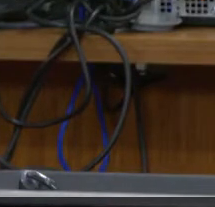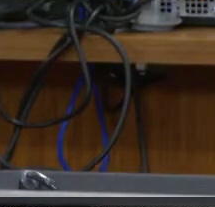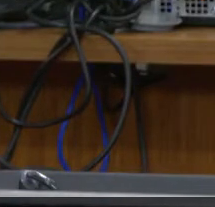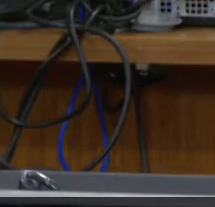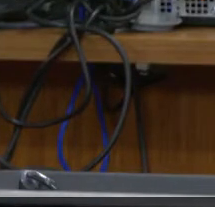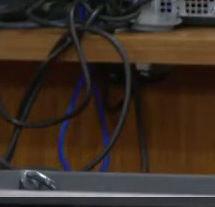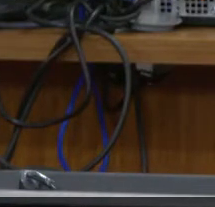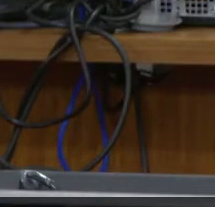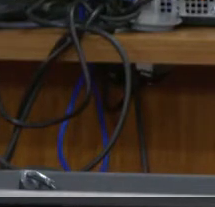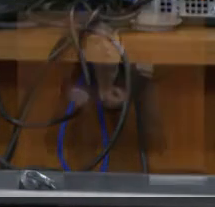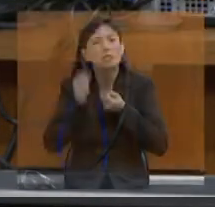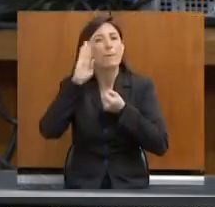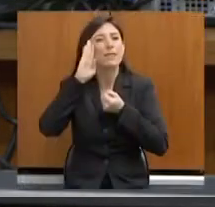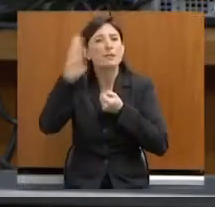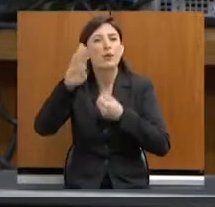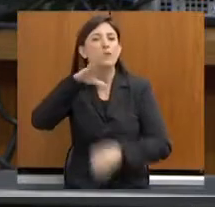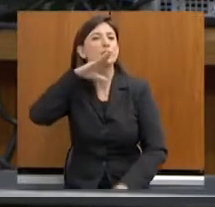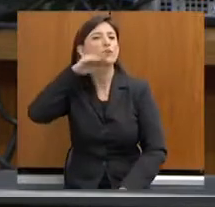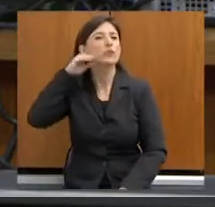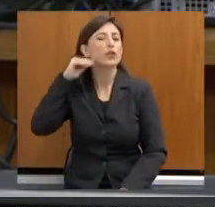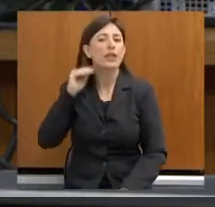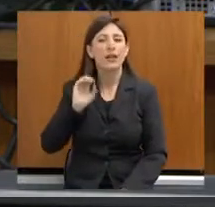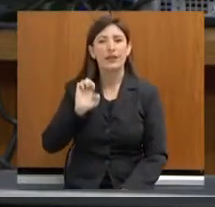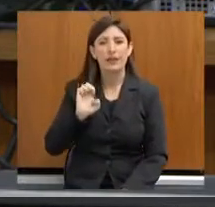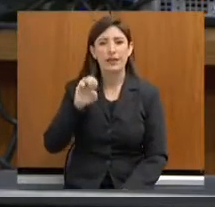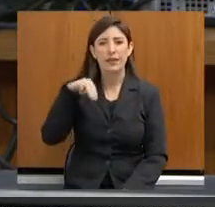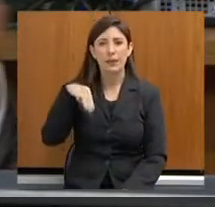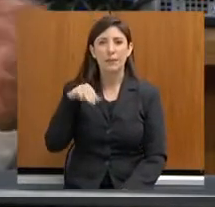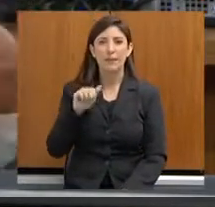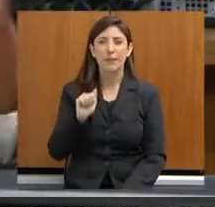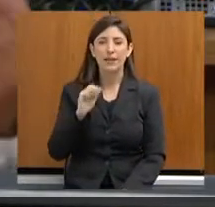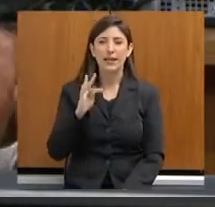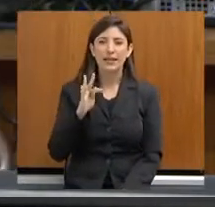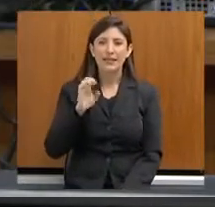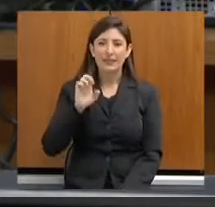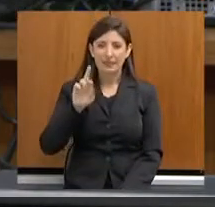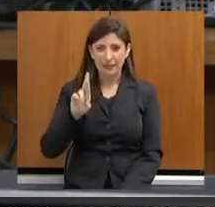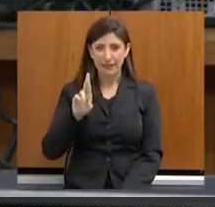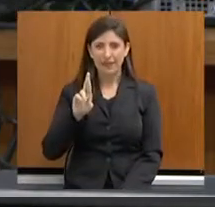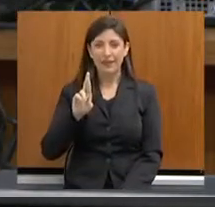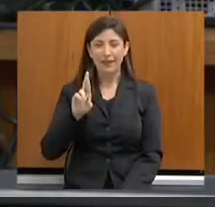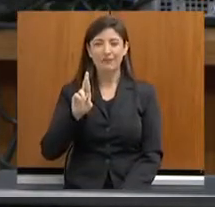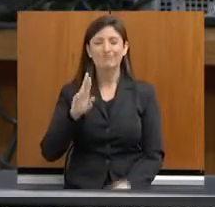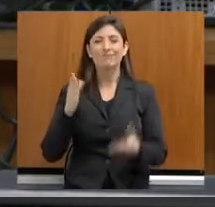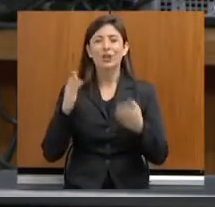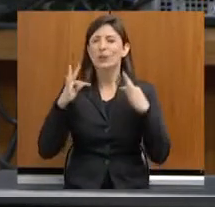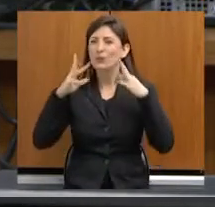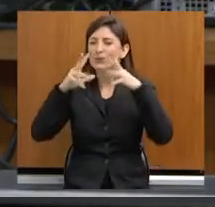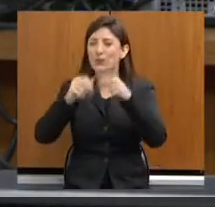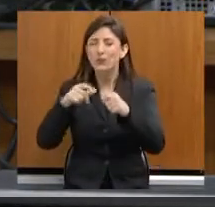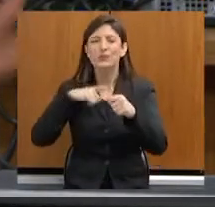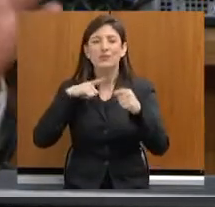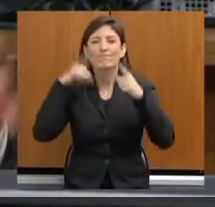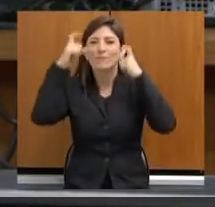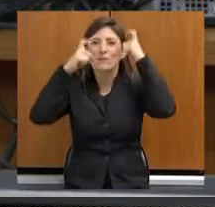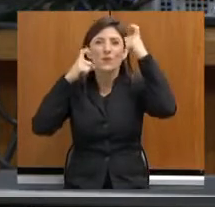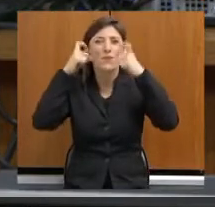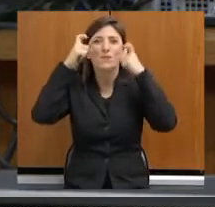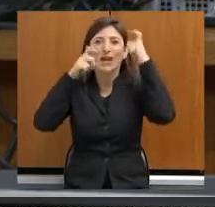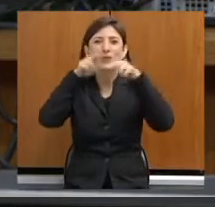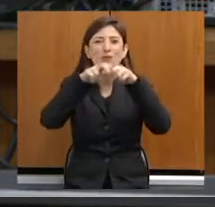no r11 uma preocupação muito grande plantar essa fusão